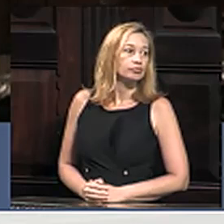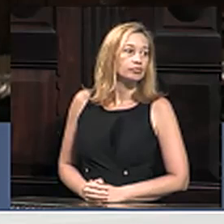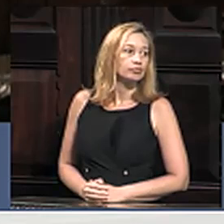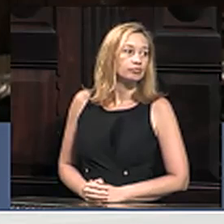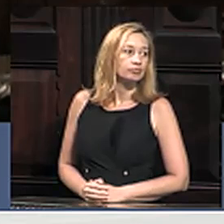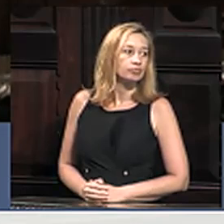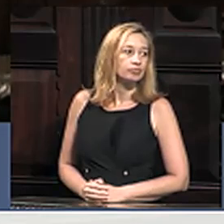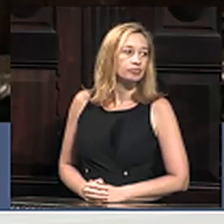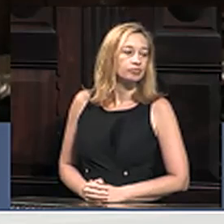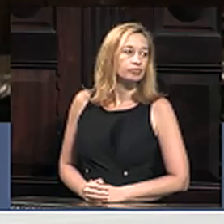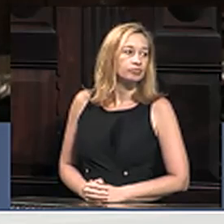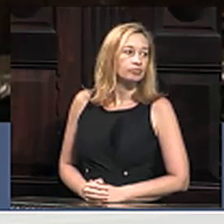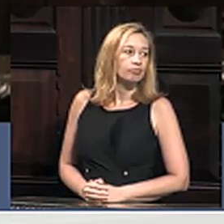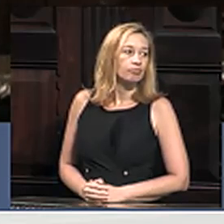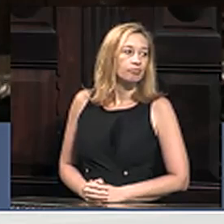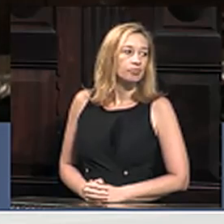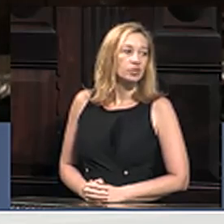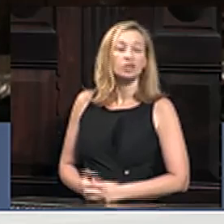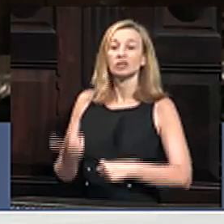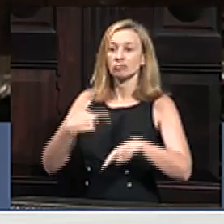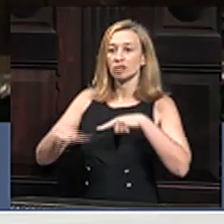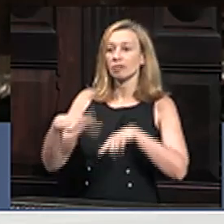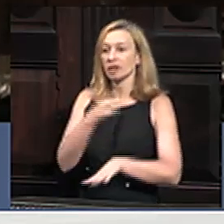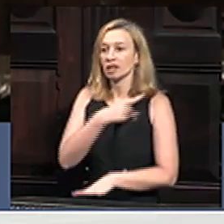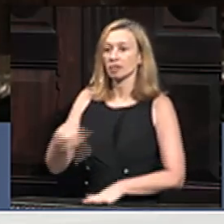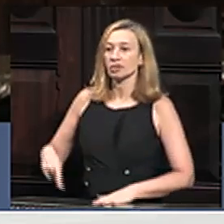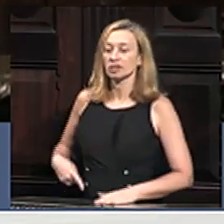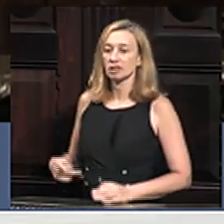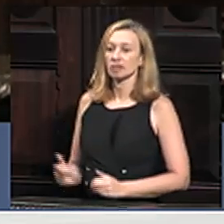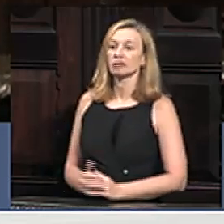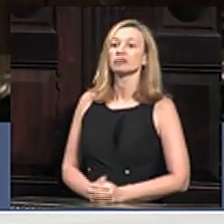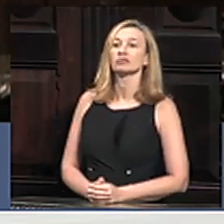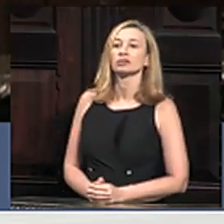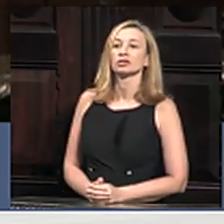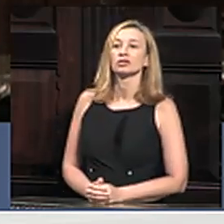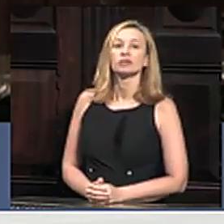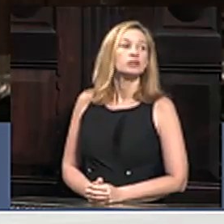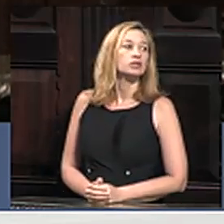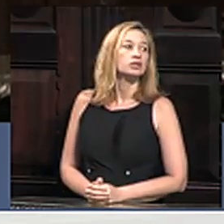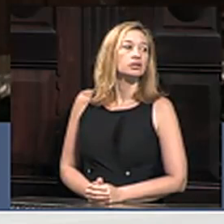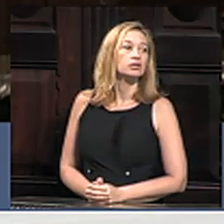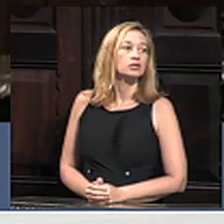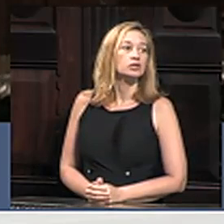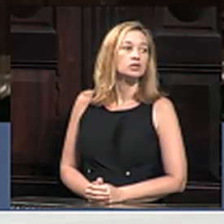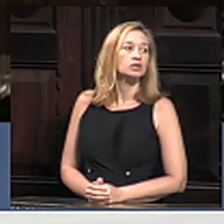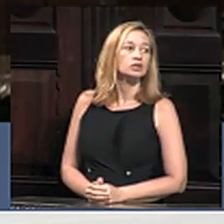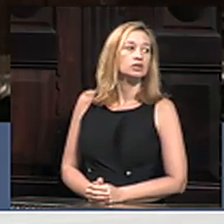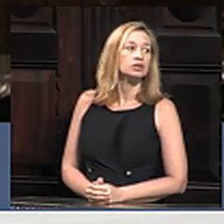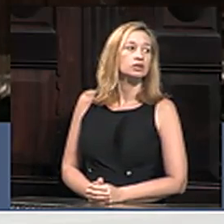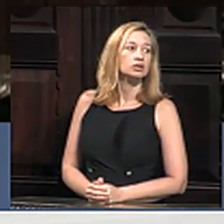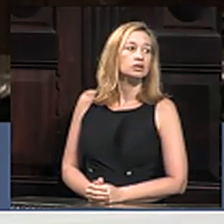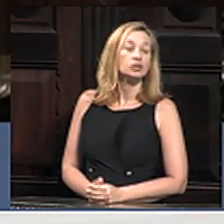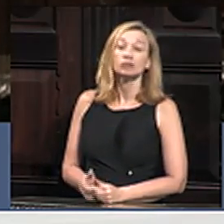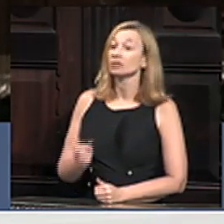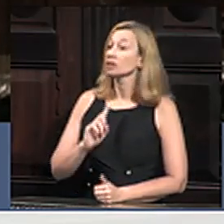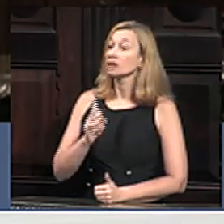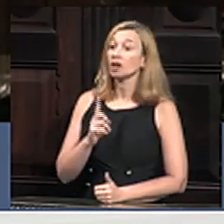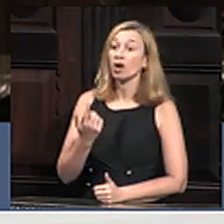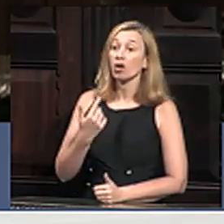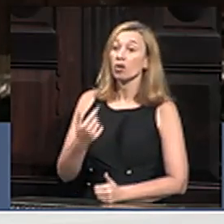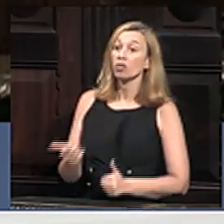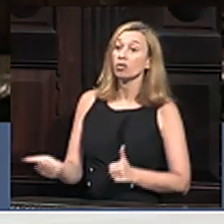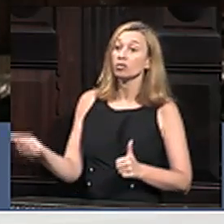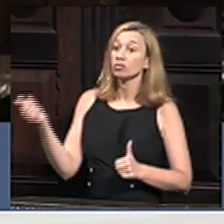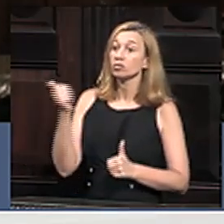aquele que está no exercício da presidência da República ainda não assumiu a compreensão de